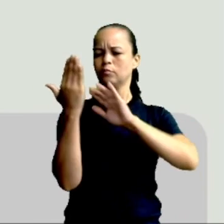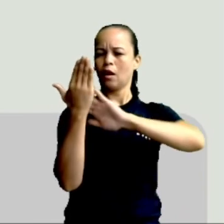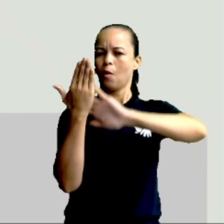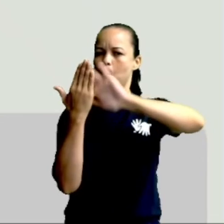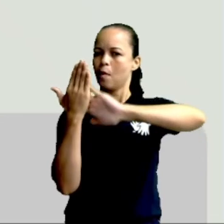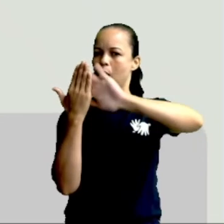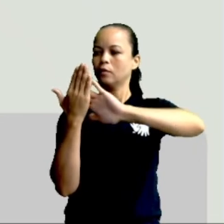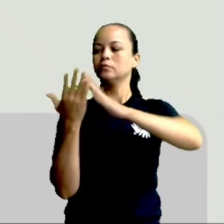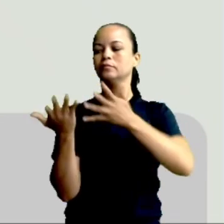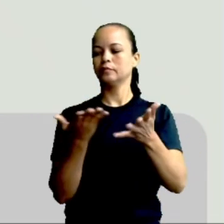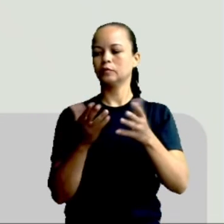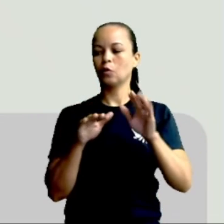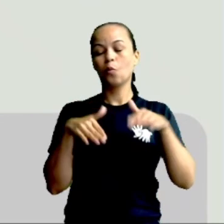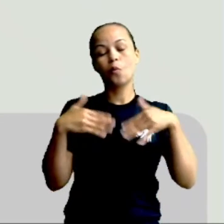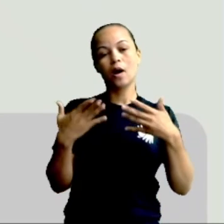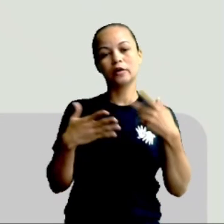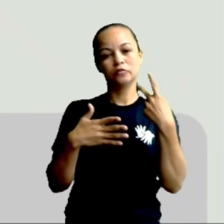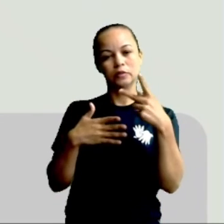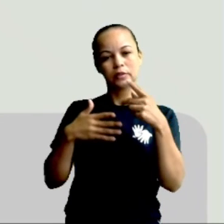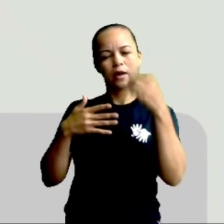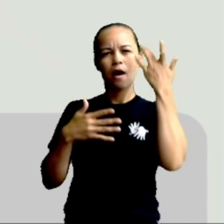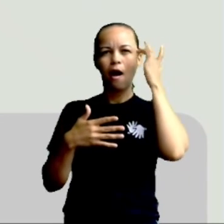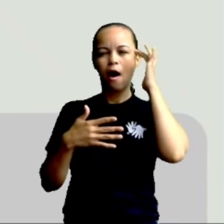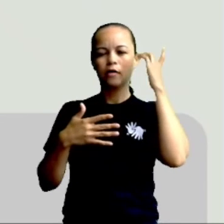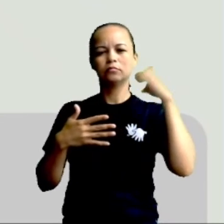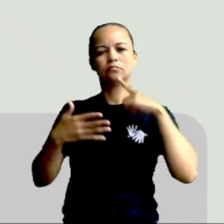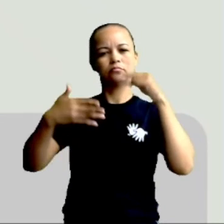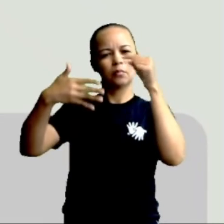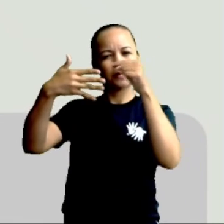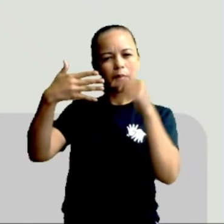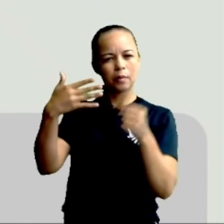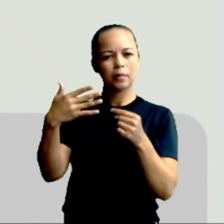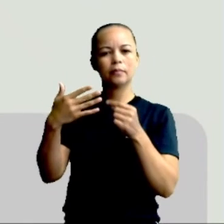E aí? Quais você acha que tem aí?